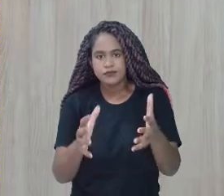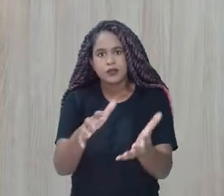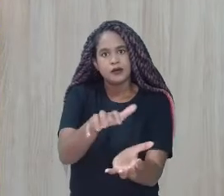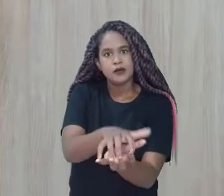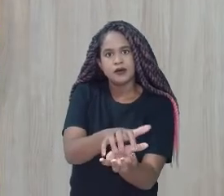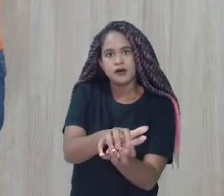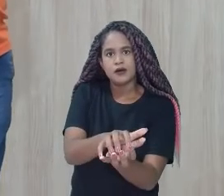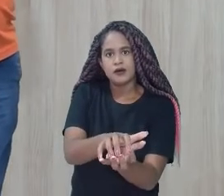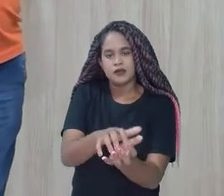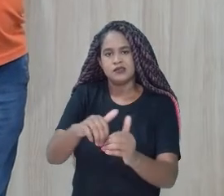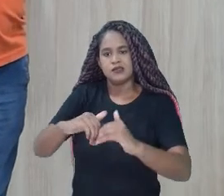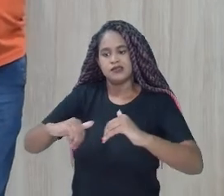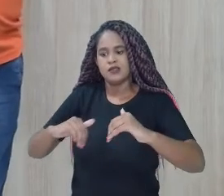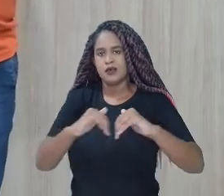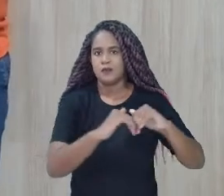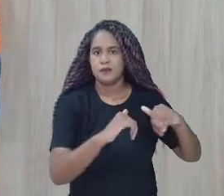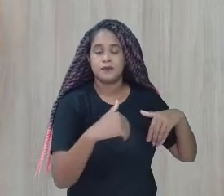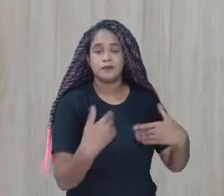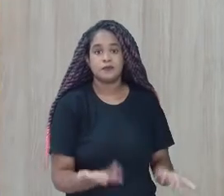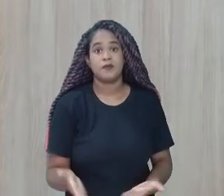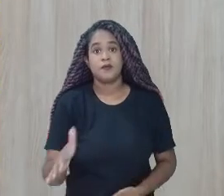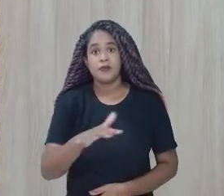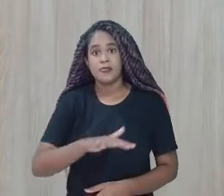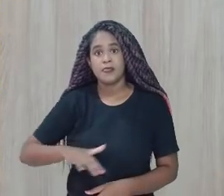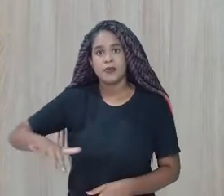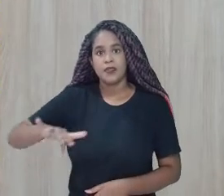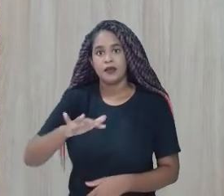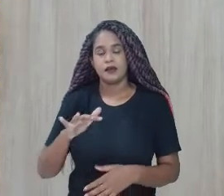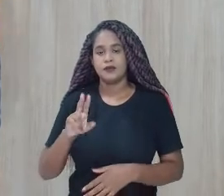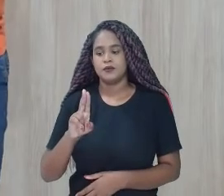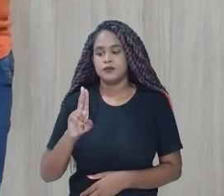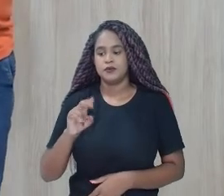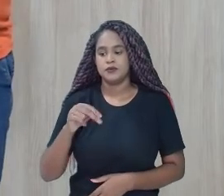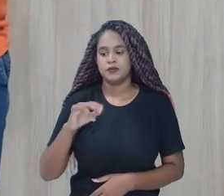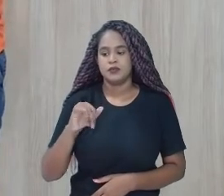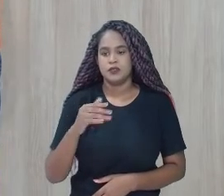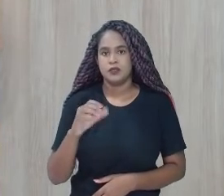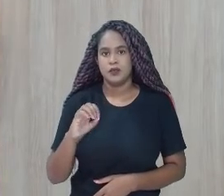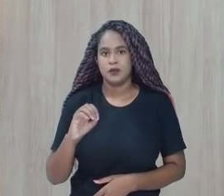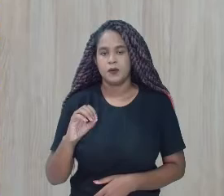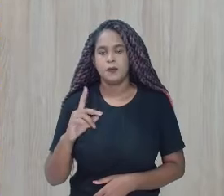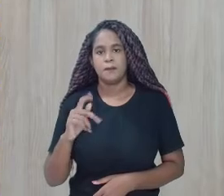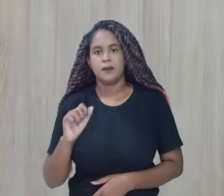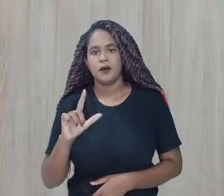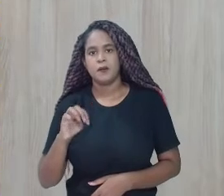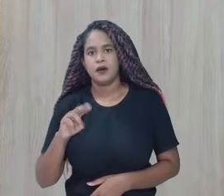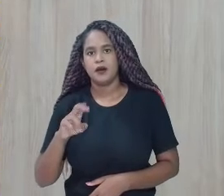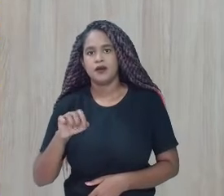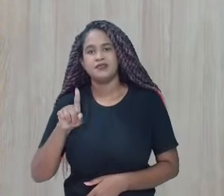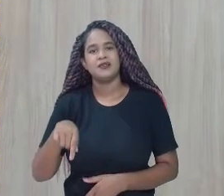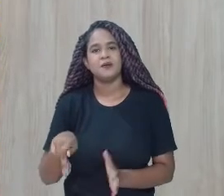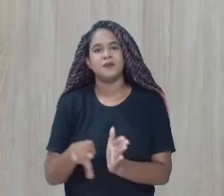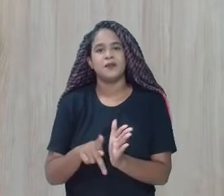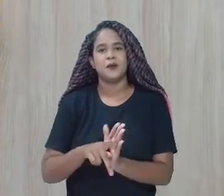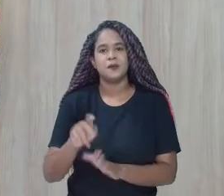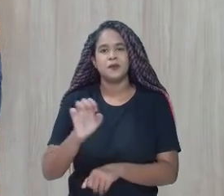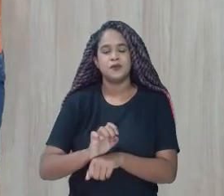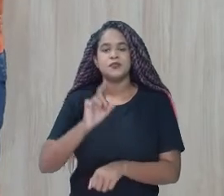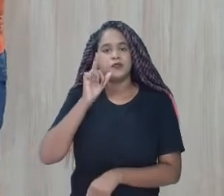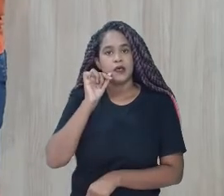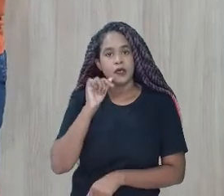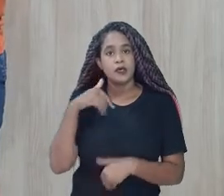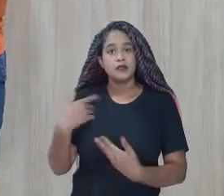o município de União dos Palmares, ele pertence ao estado de Alagoas. E naquela região